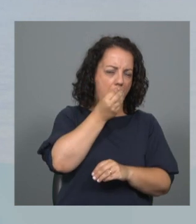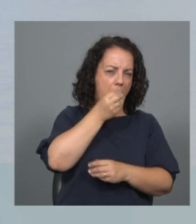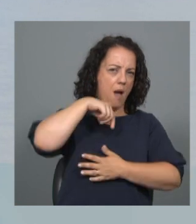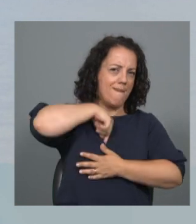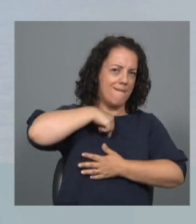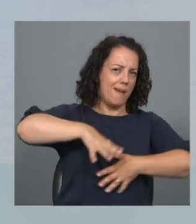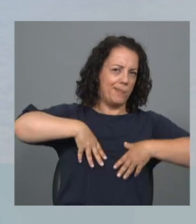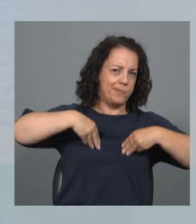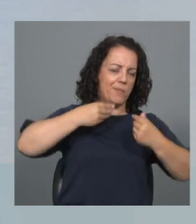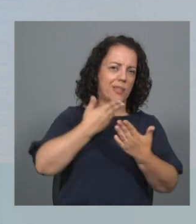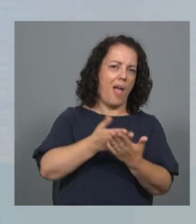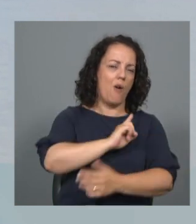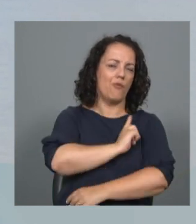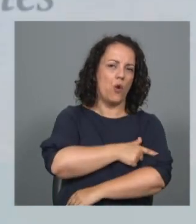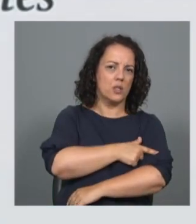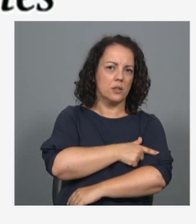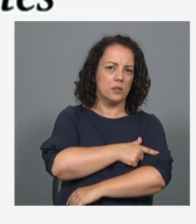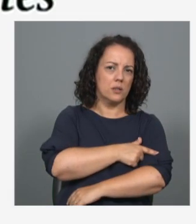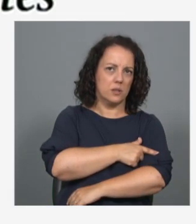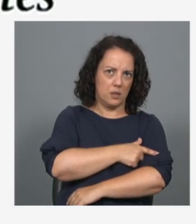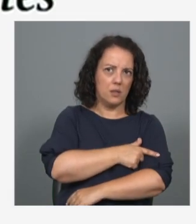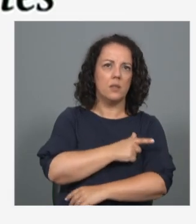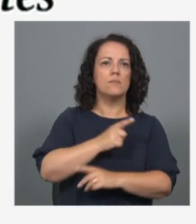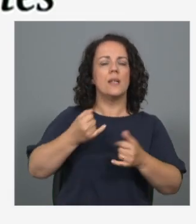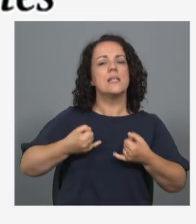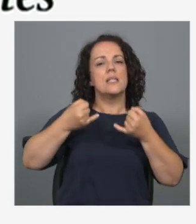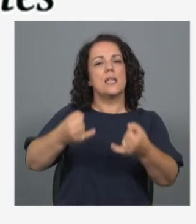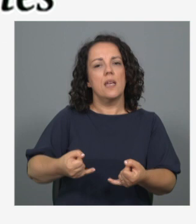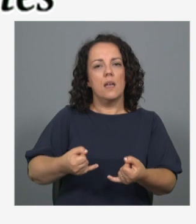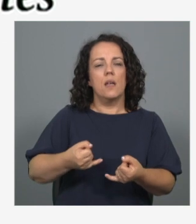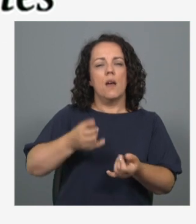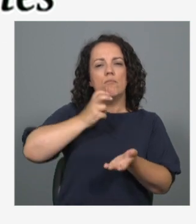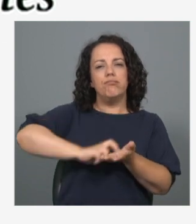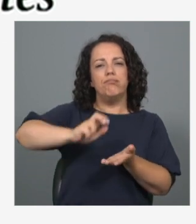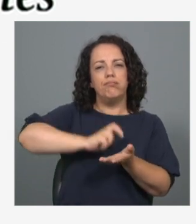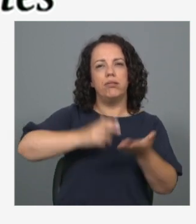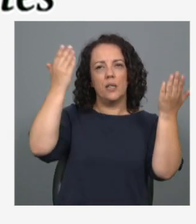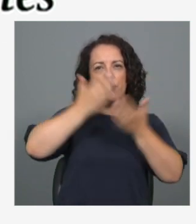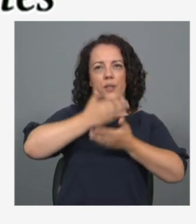e do fortalecimento que permitiu depois o caminhar durante 40 dias a Elias.